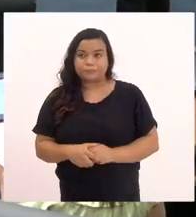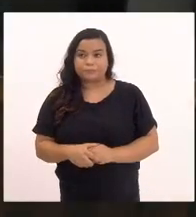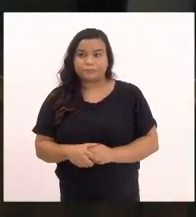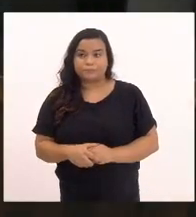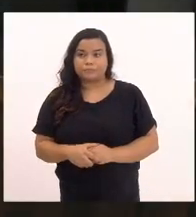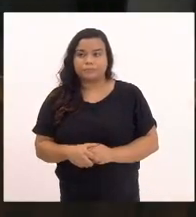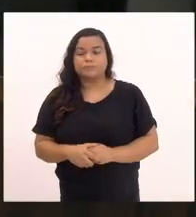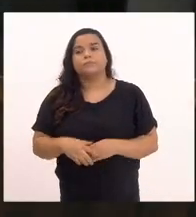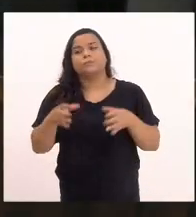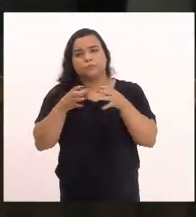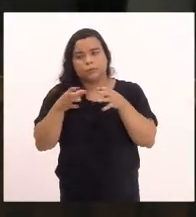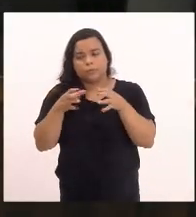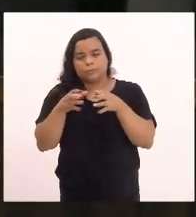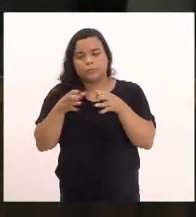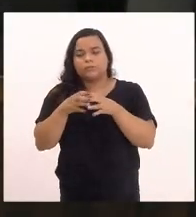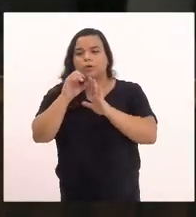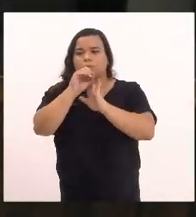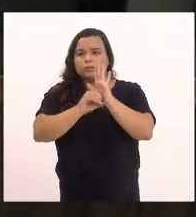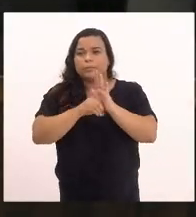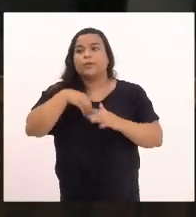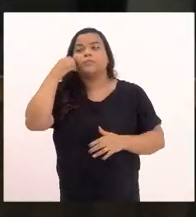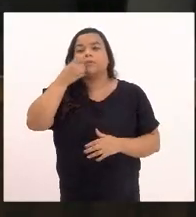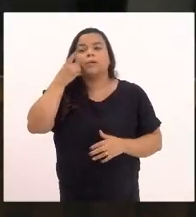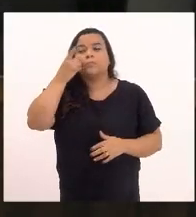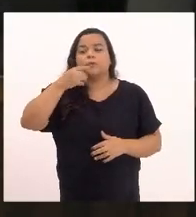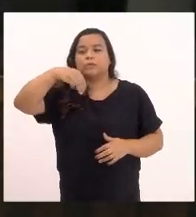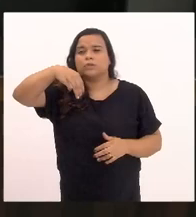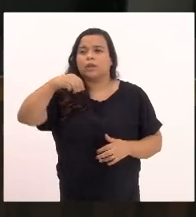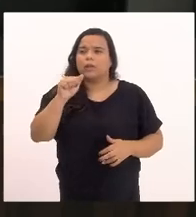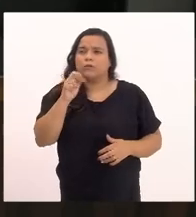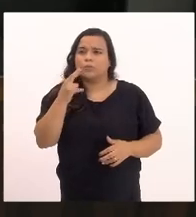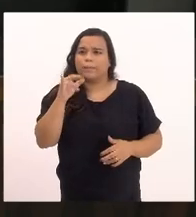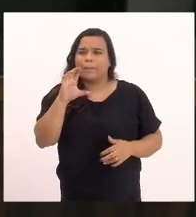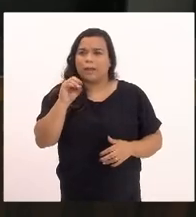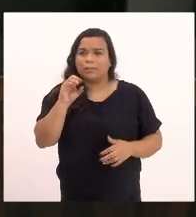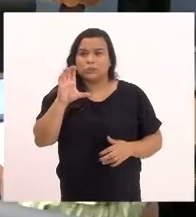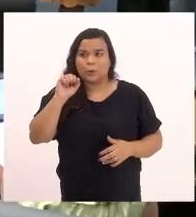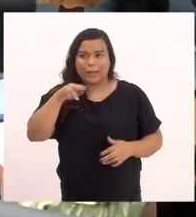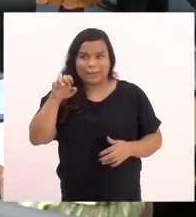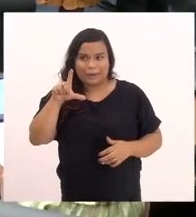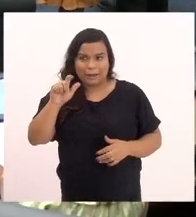Pela Comissão de Orçamento, deputado Márcio. Deputado Márcio Canella.